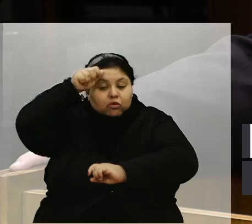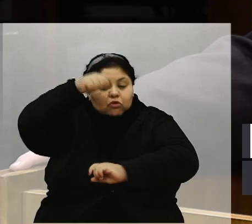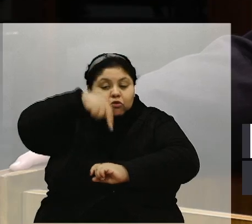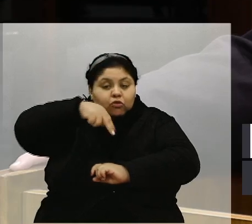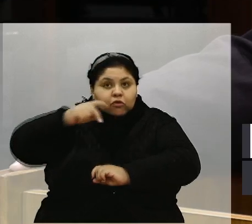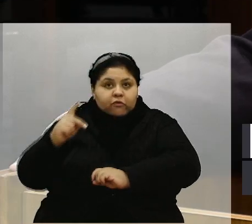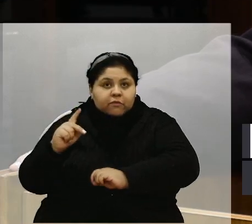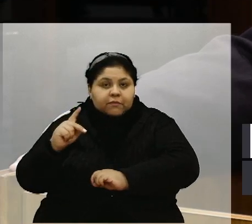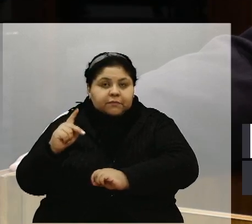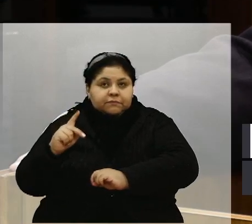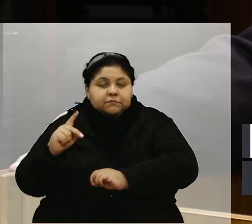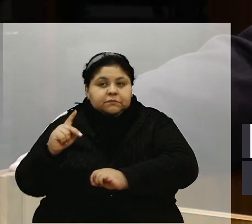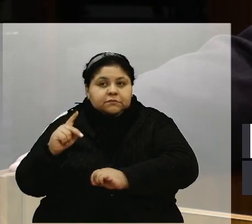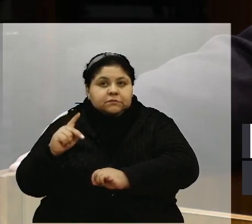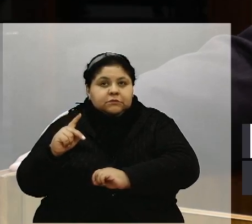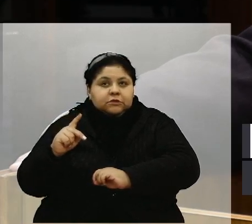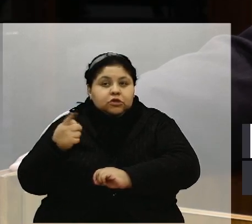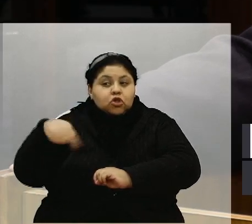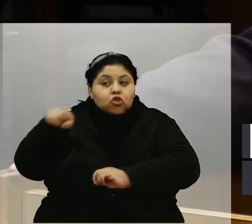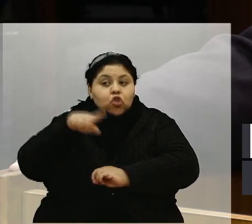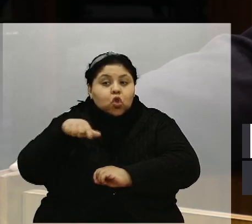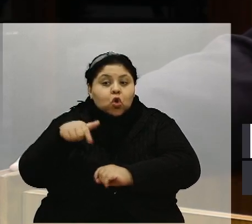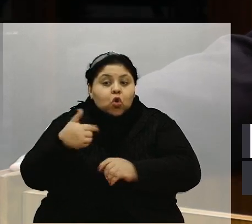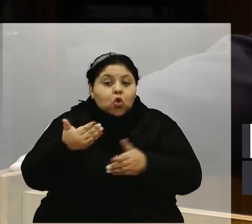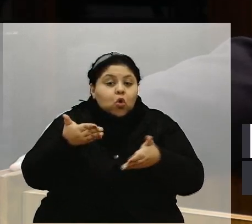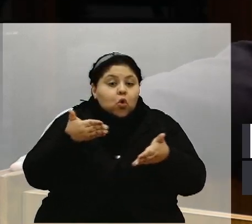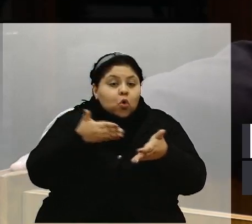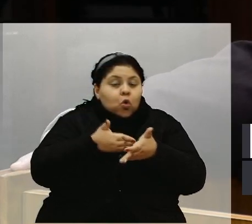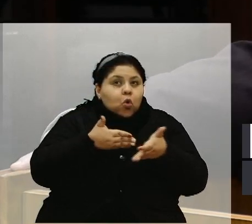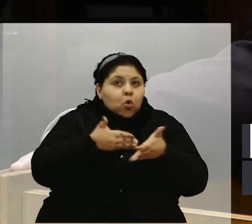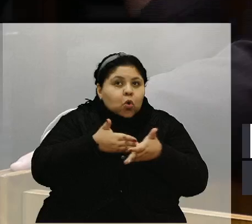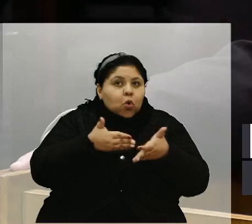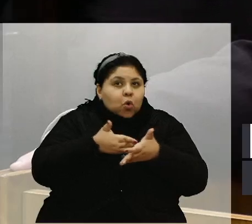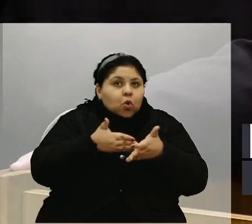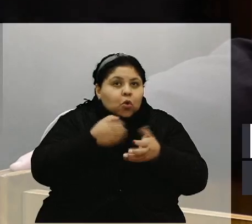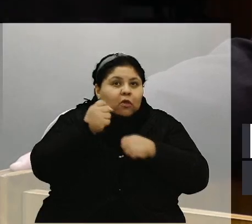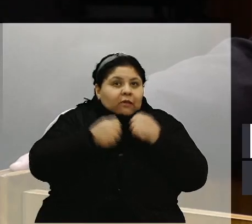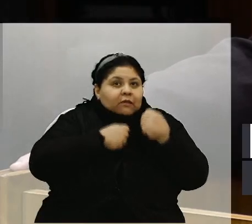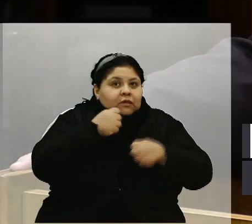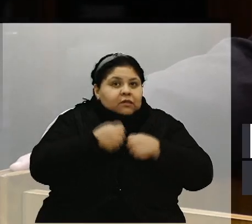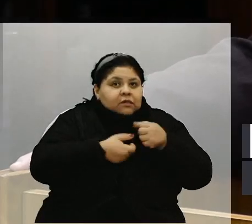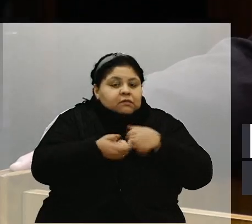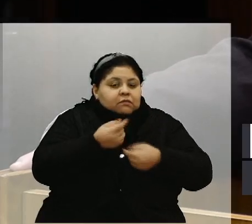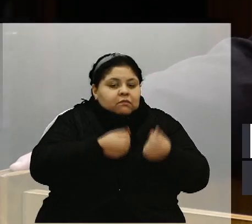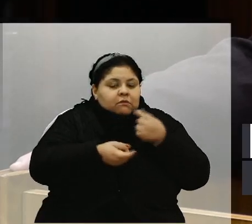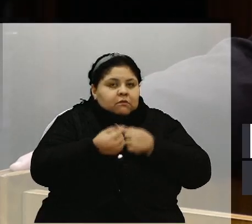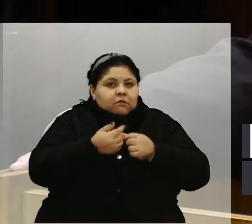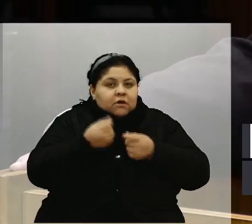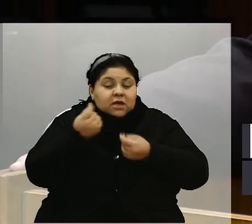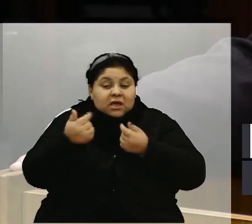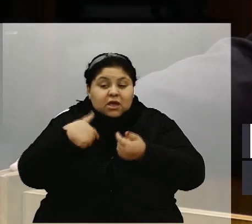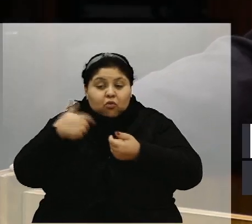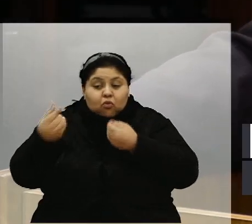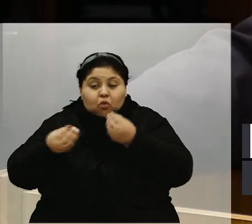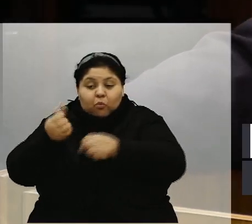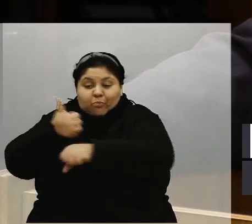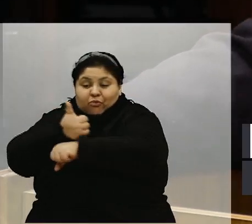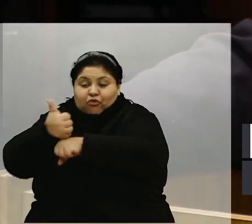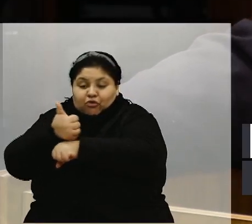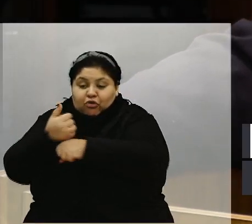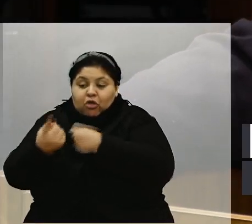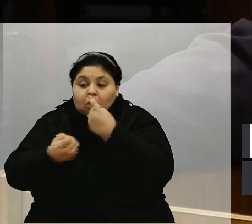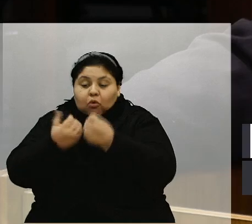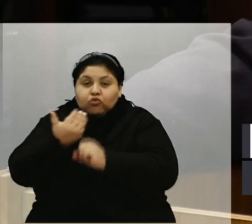Petrópolis e nós estamos chegando realmente à beira do desespero econômico. Eu, como economista, alguns